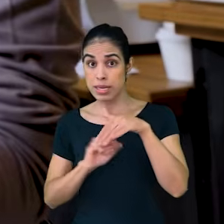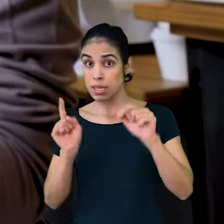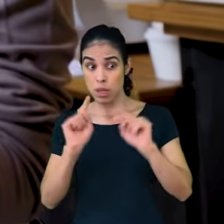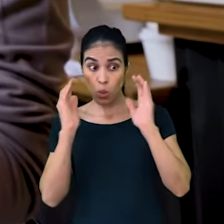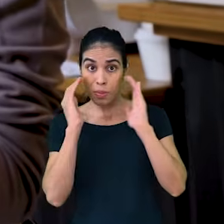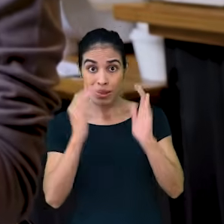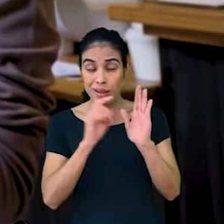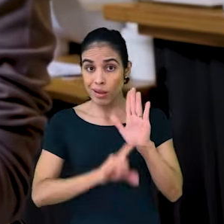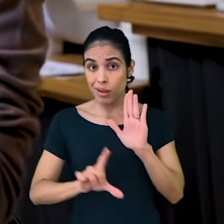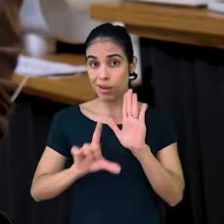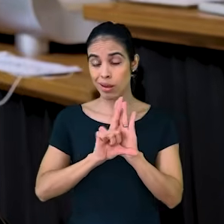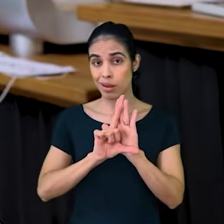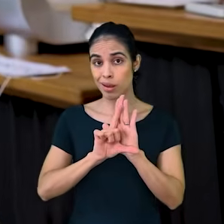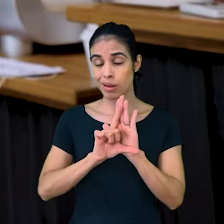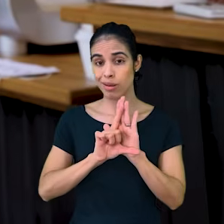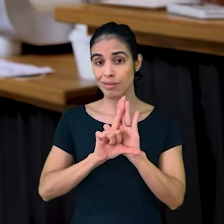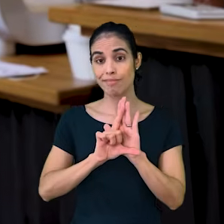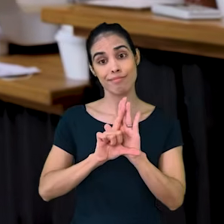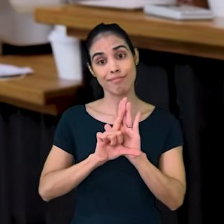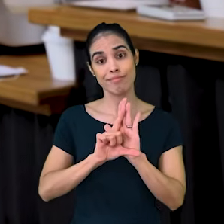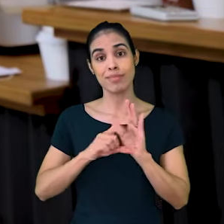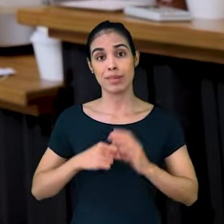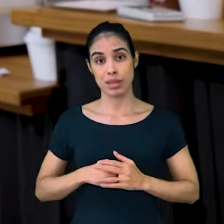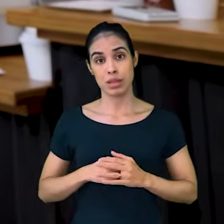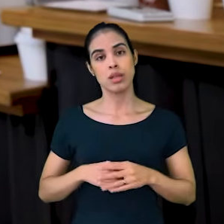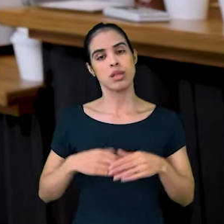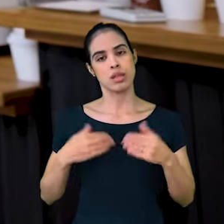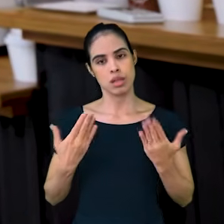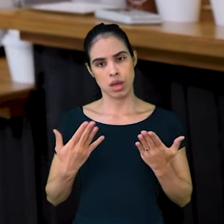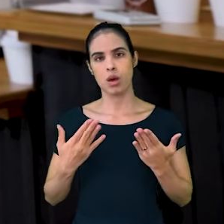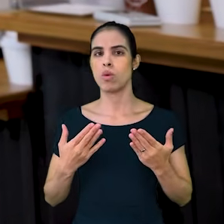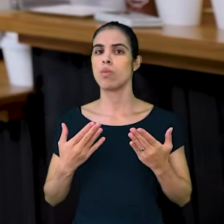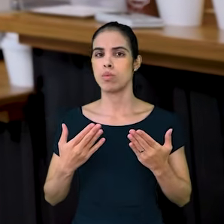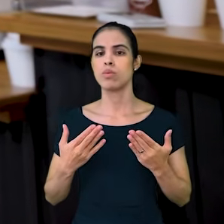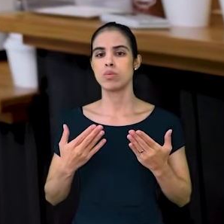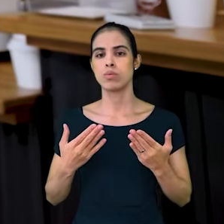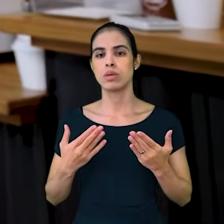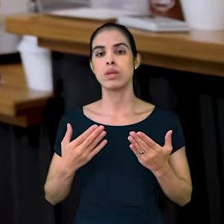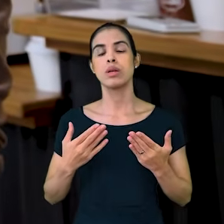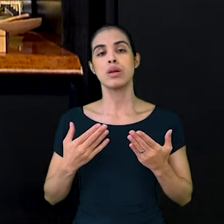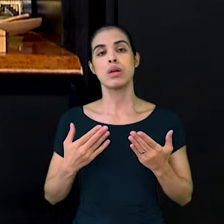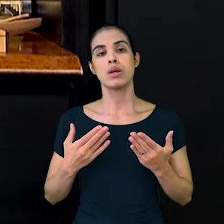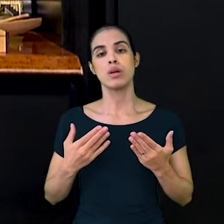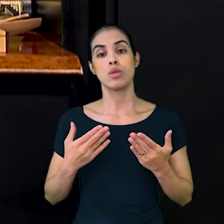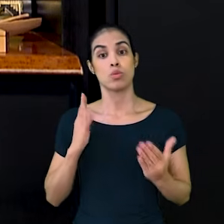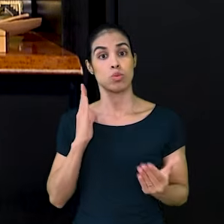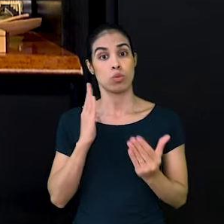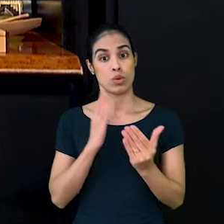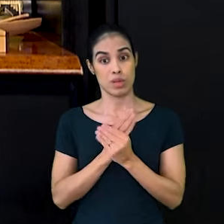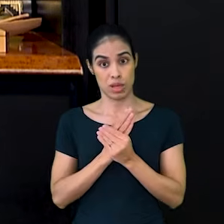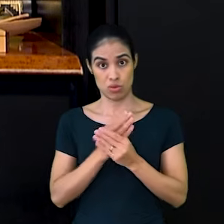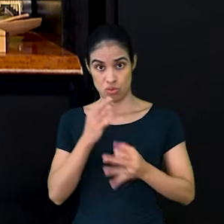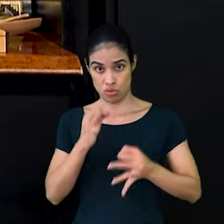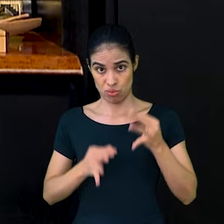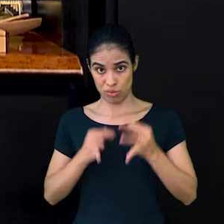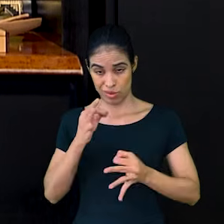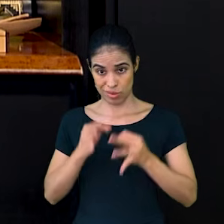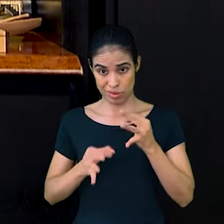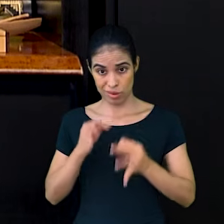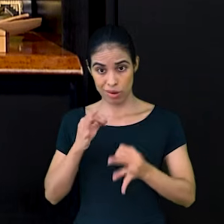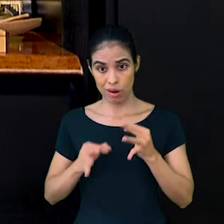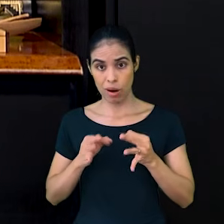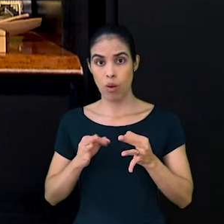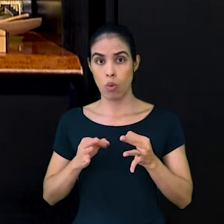não cumpre, ele vai incorrer numa infração administrativa, mas no processo judicial, se